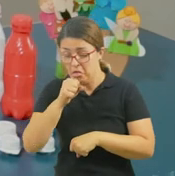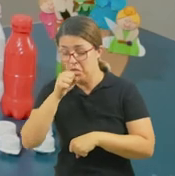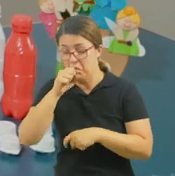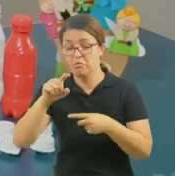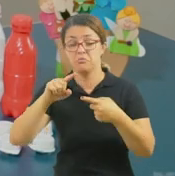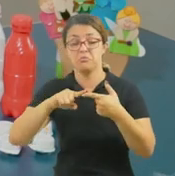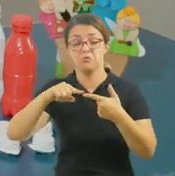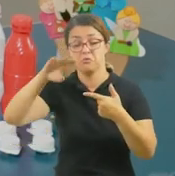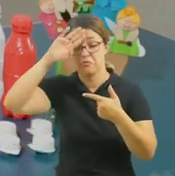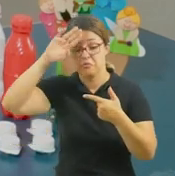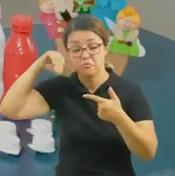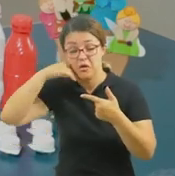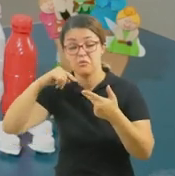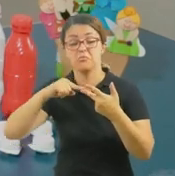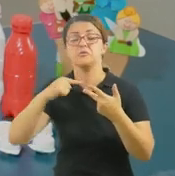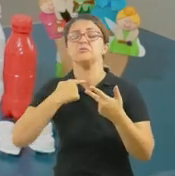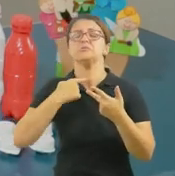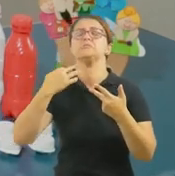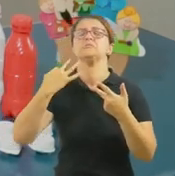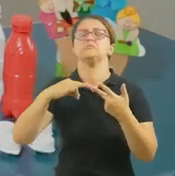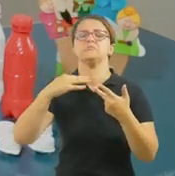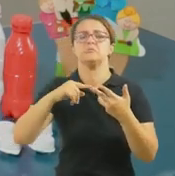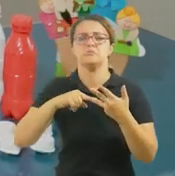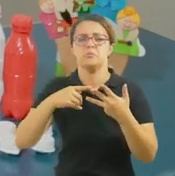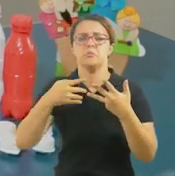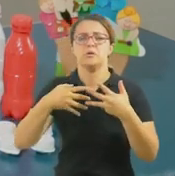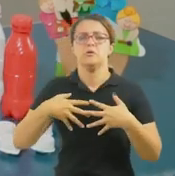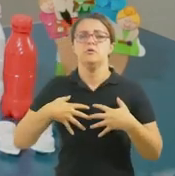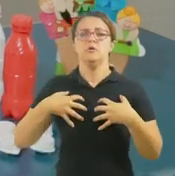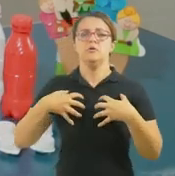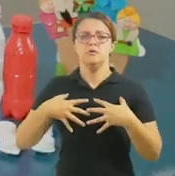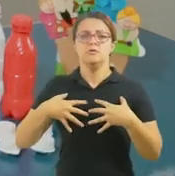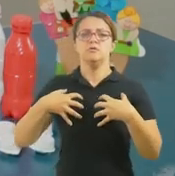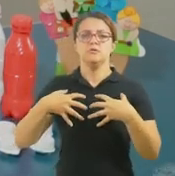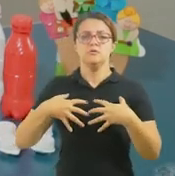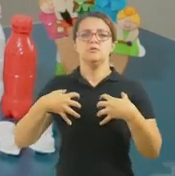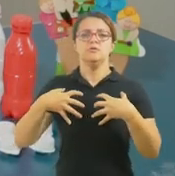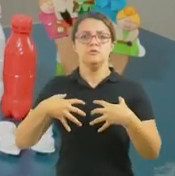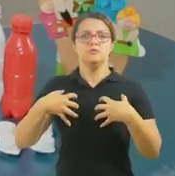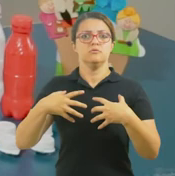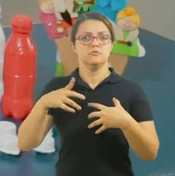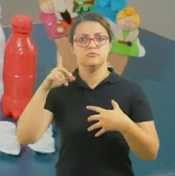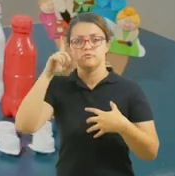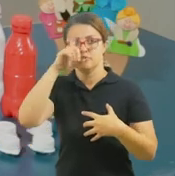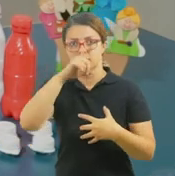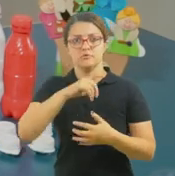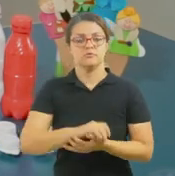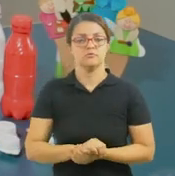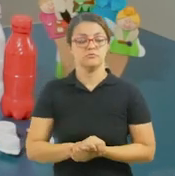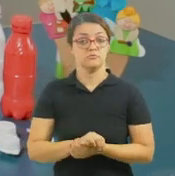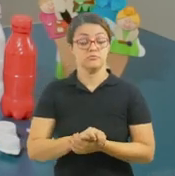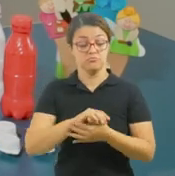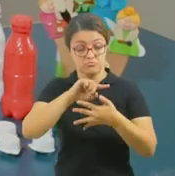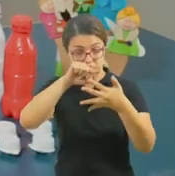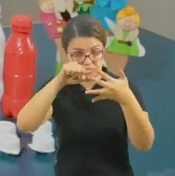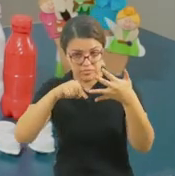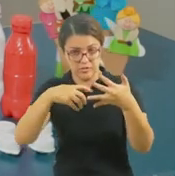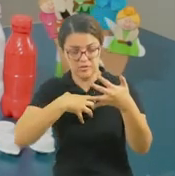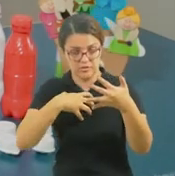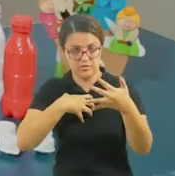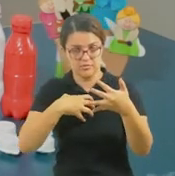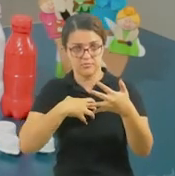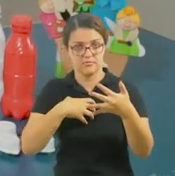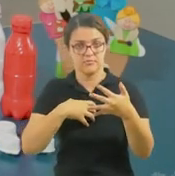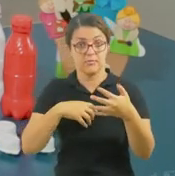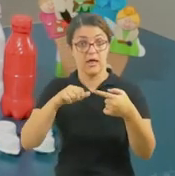febre, dor de garganta e também dificuldade para respirar. Vendo isso, vamos responder às questões